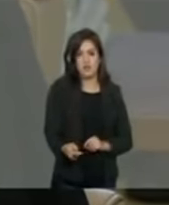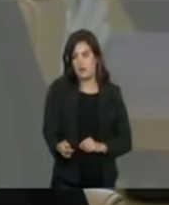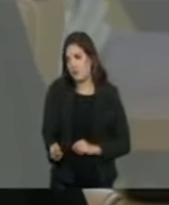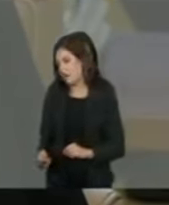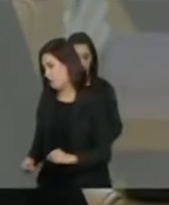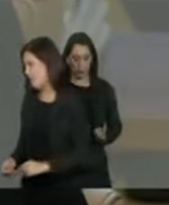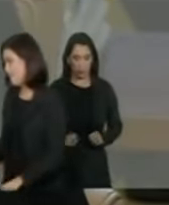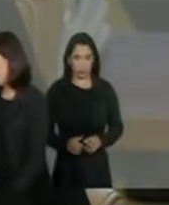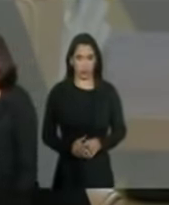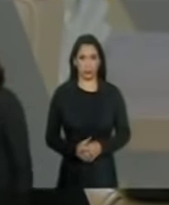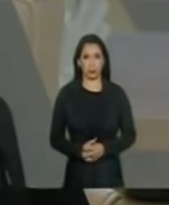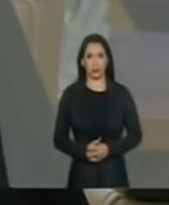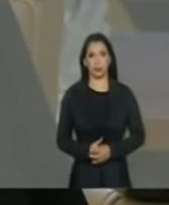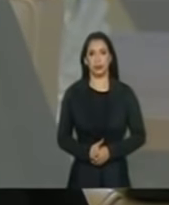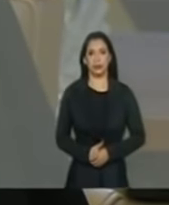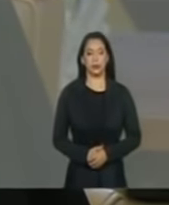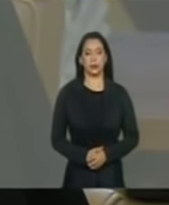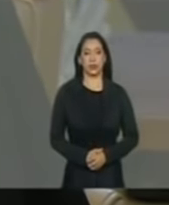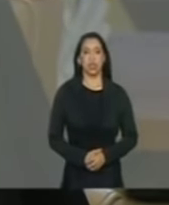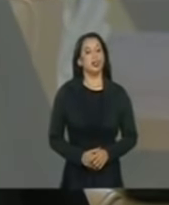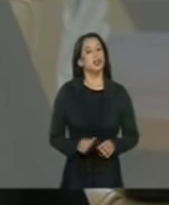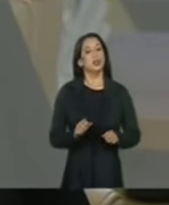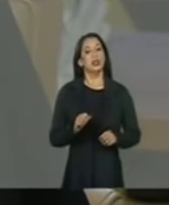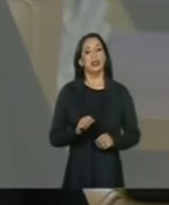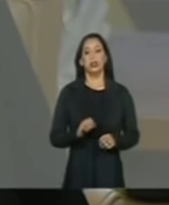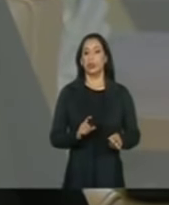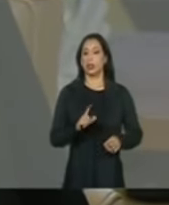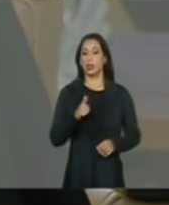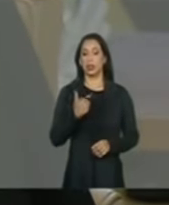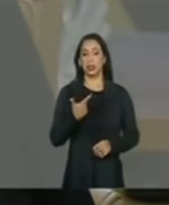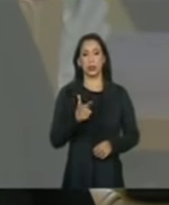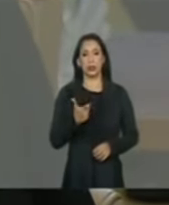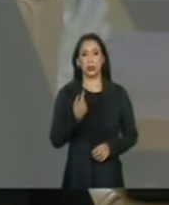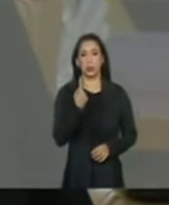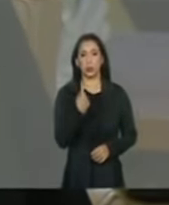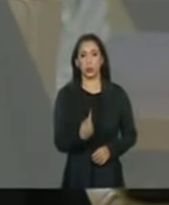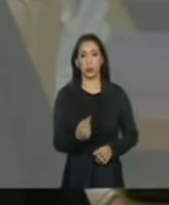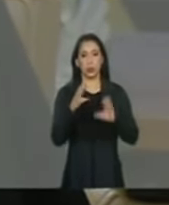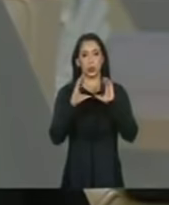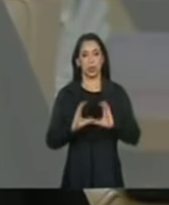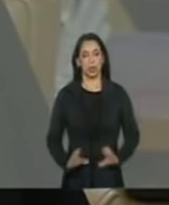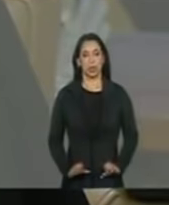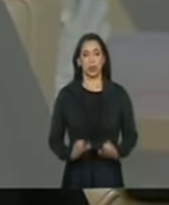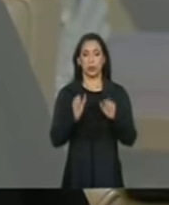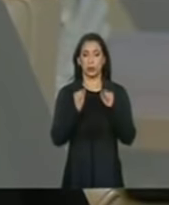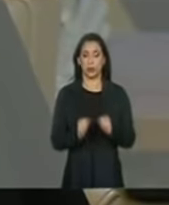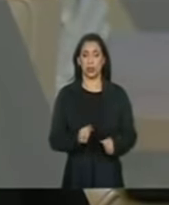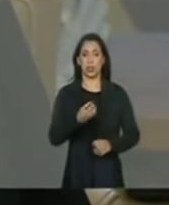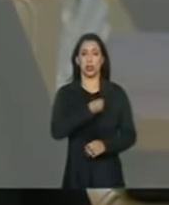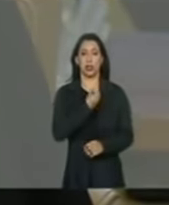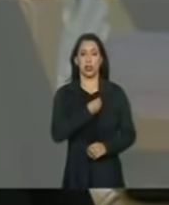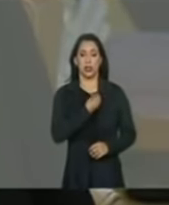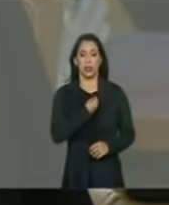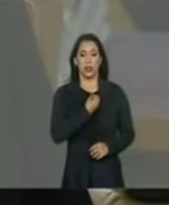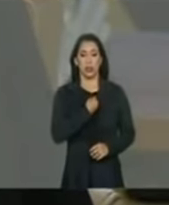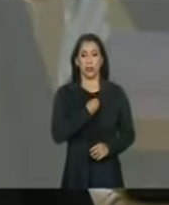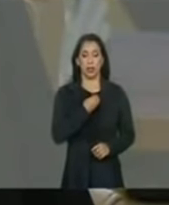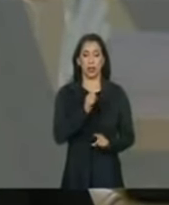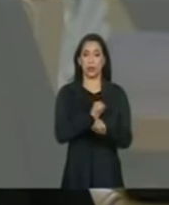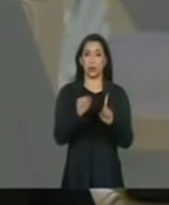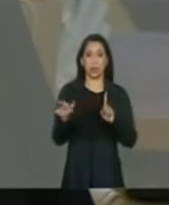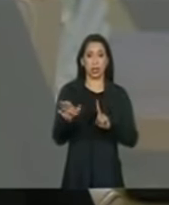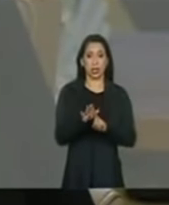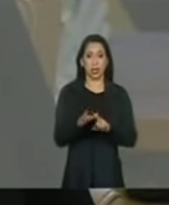poderá viver com dignidade uma comunidade política corrompida por quê porque